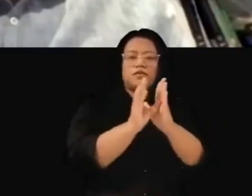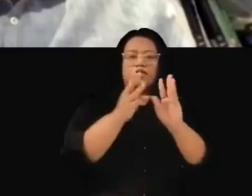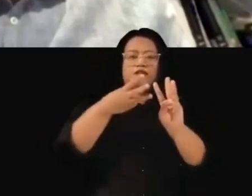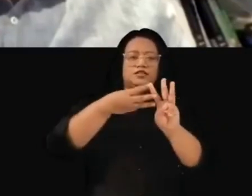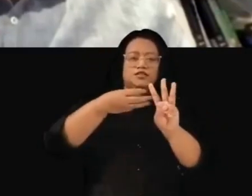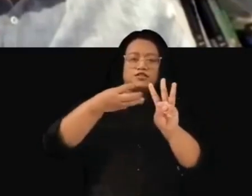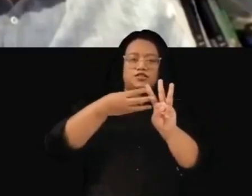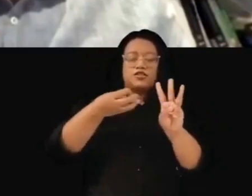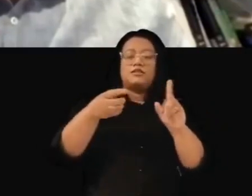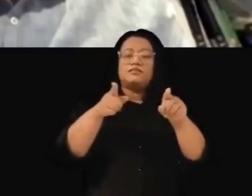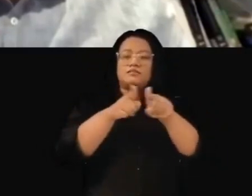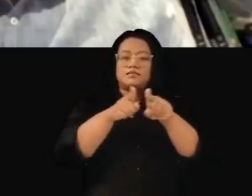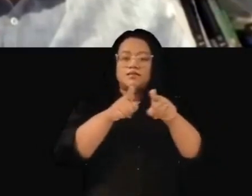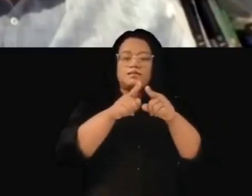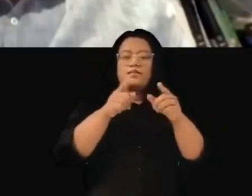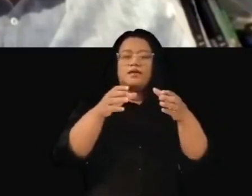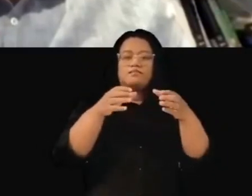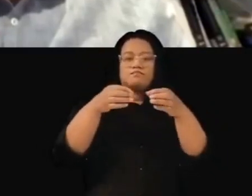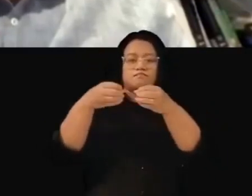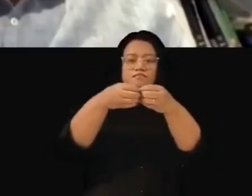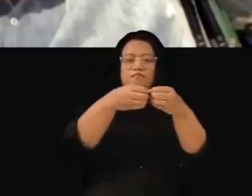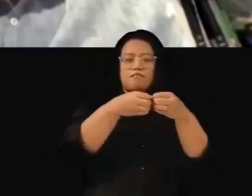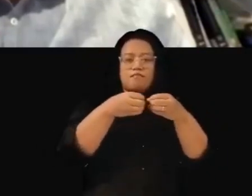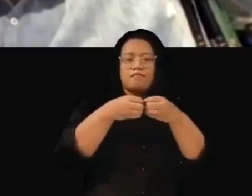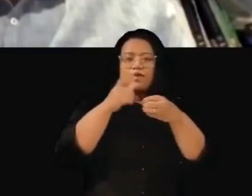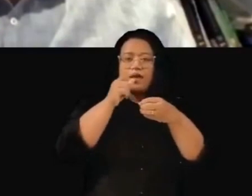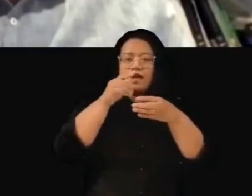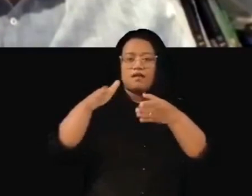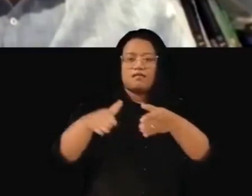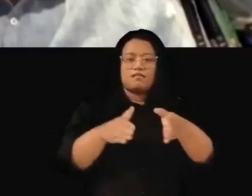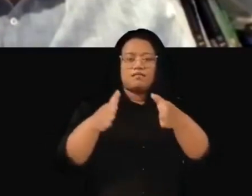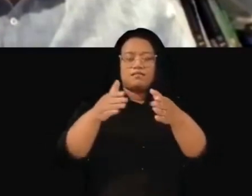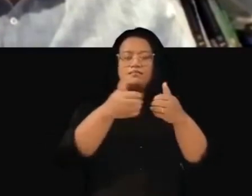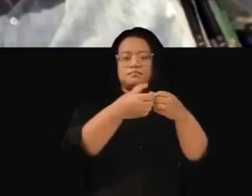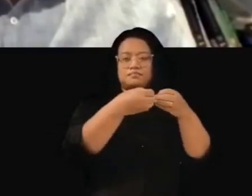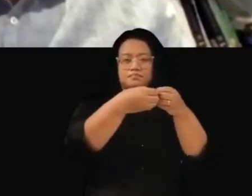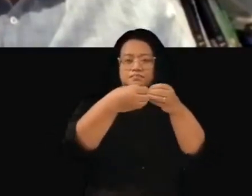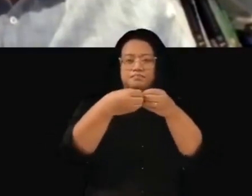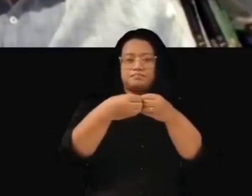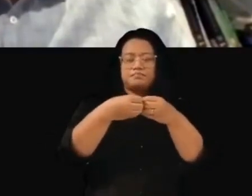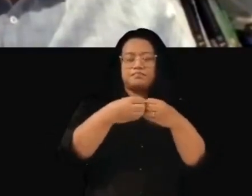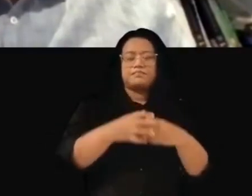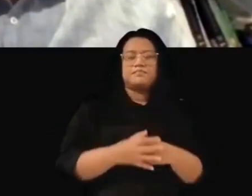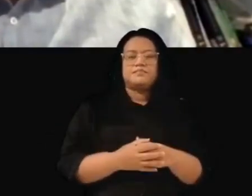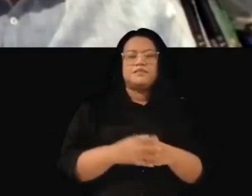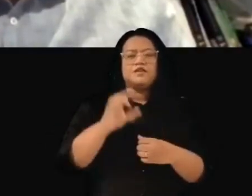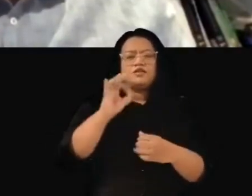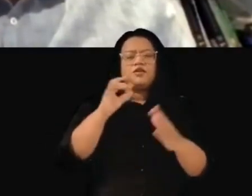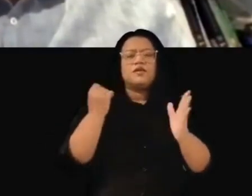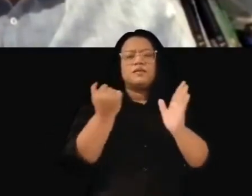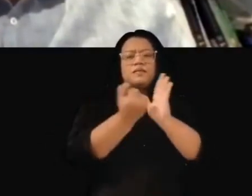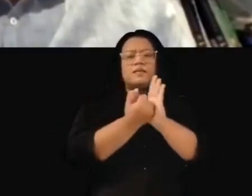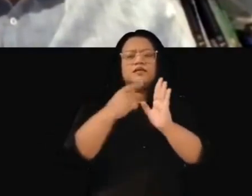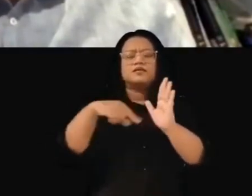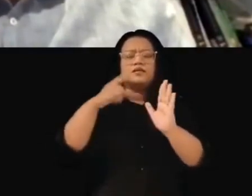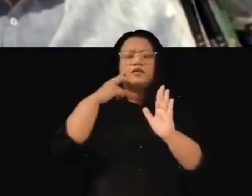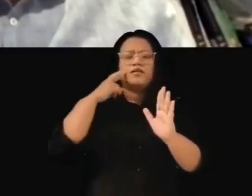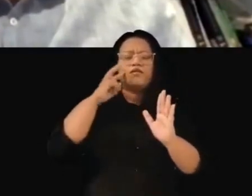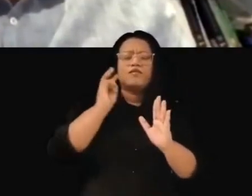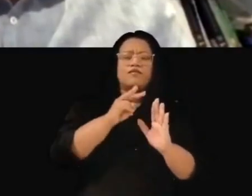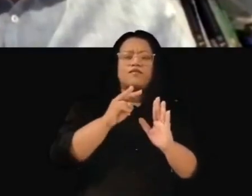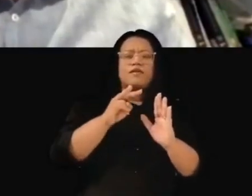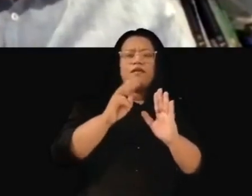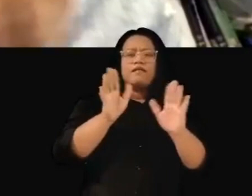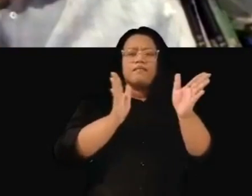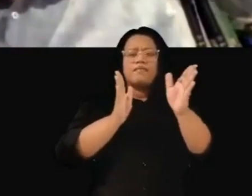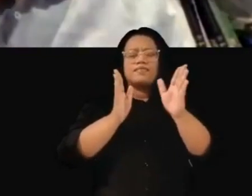justamente trazer não só os impactos que nós acabamos vendo pelos meios de comunicação ou aqueles que